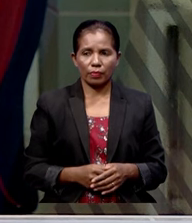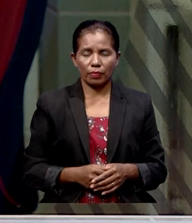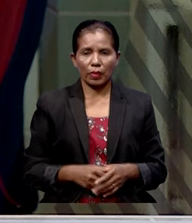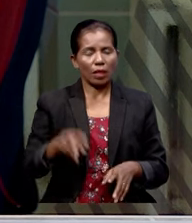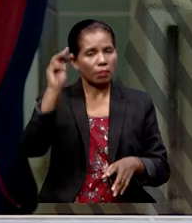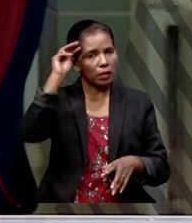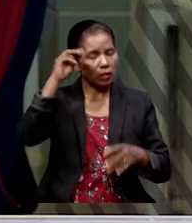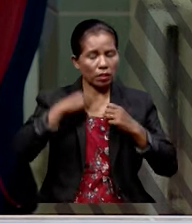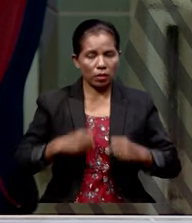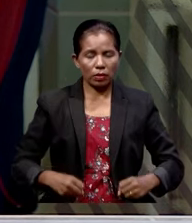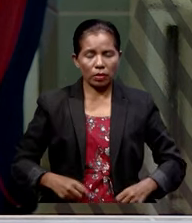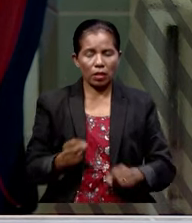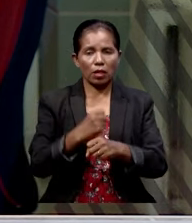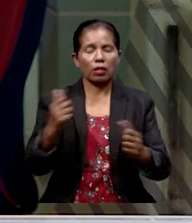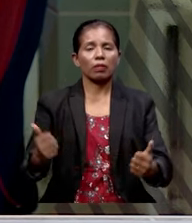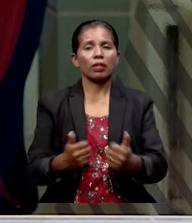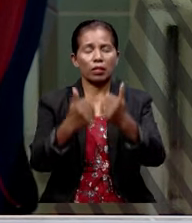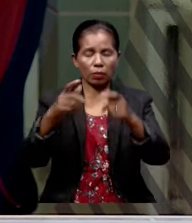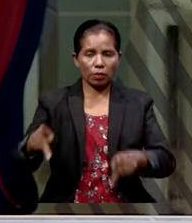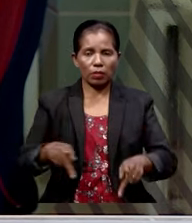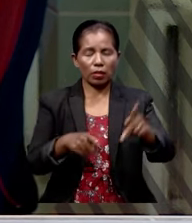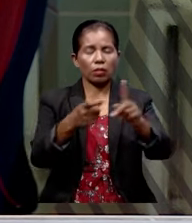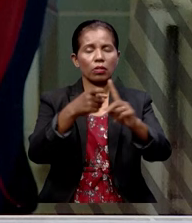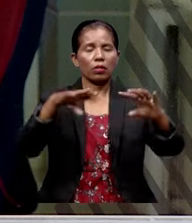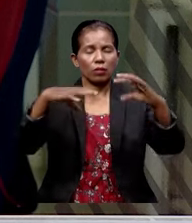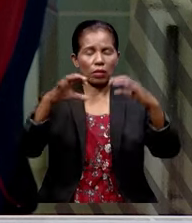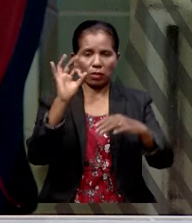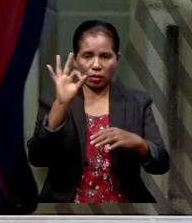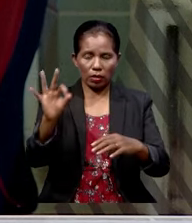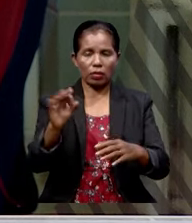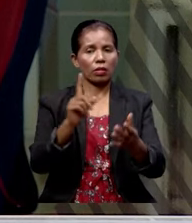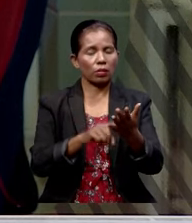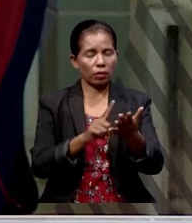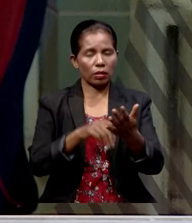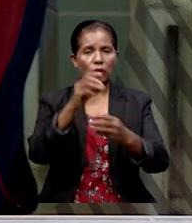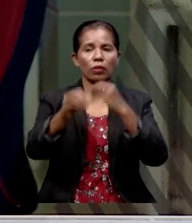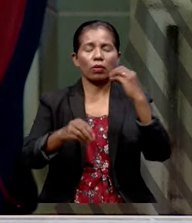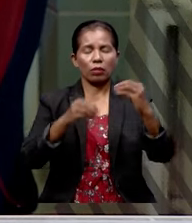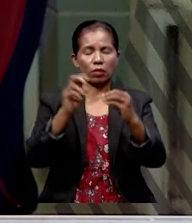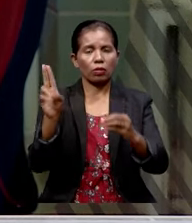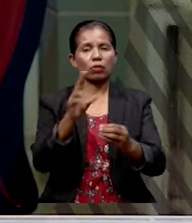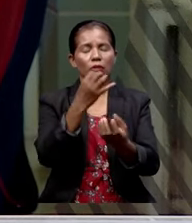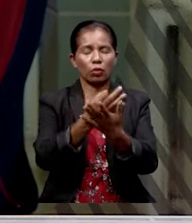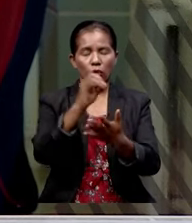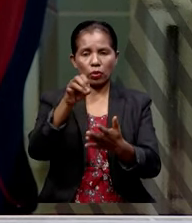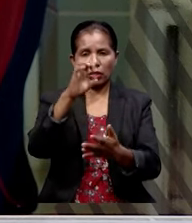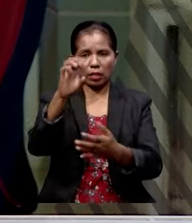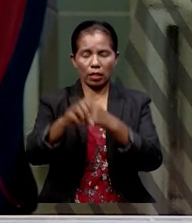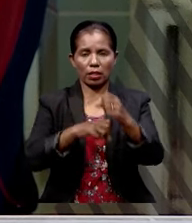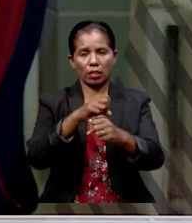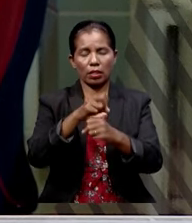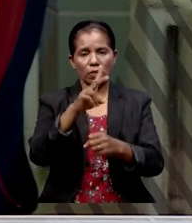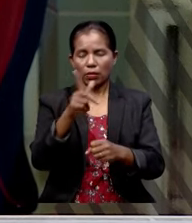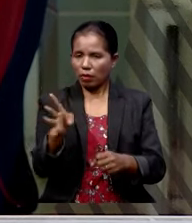Ministra Saúde e Rolodense República, o deputado Ciro Russi, Comissão F, onde discute com a execução do Orçamento Geral do Estado, Tina Rihun Rua Recen